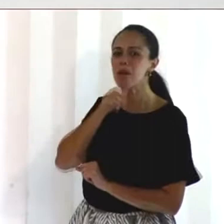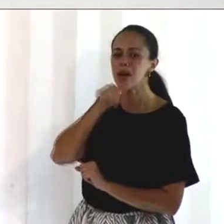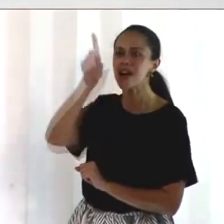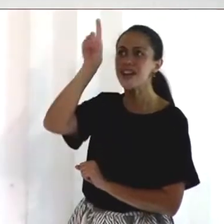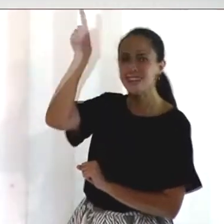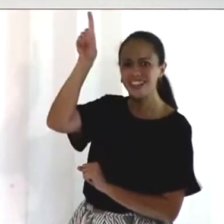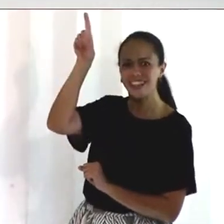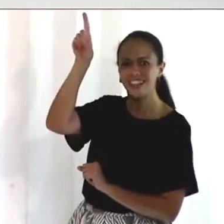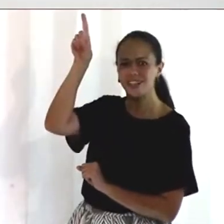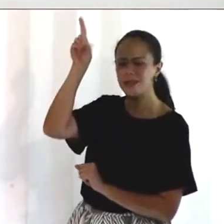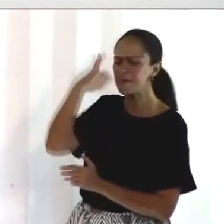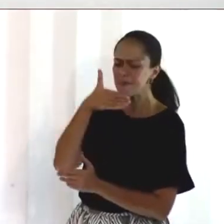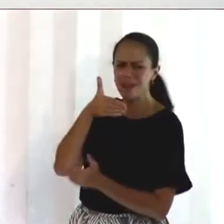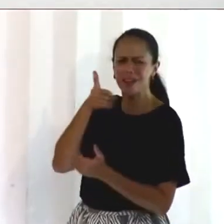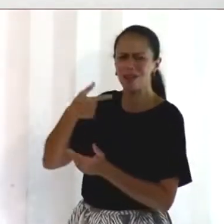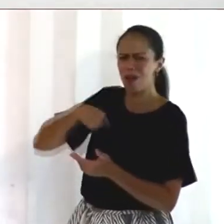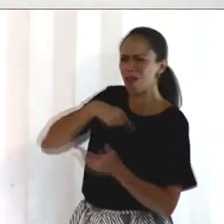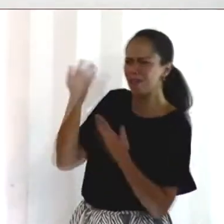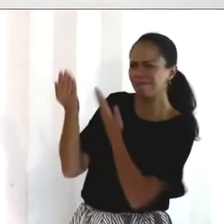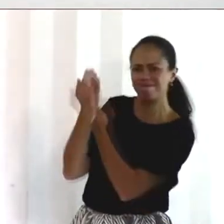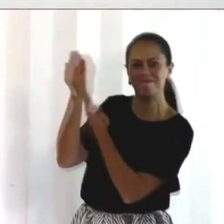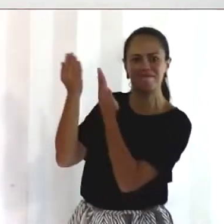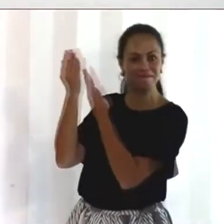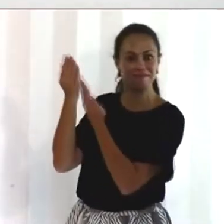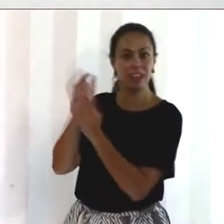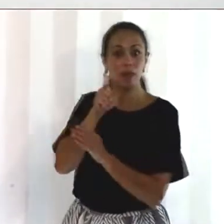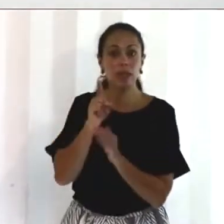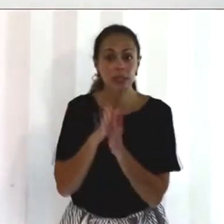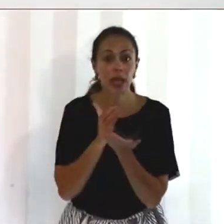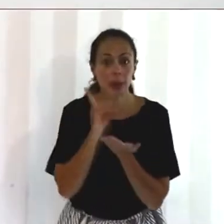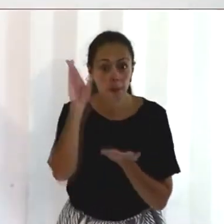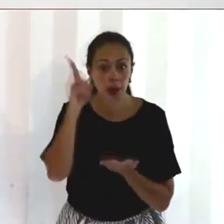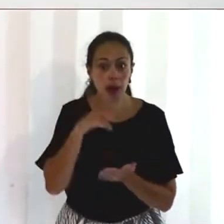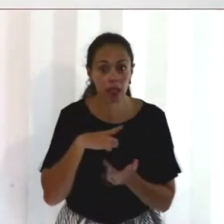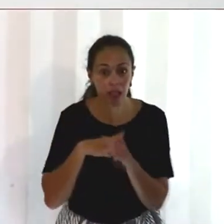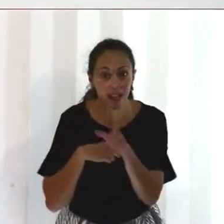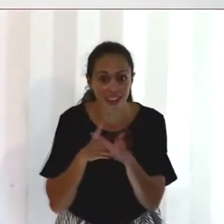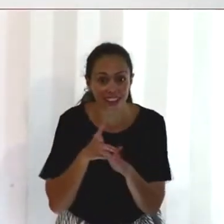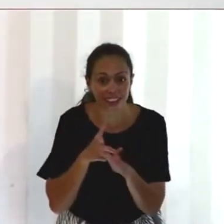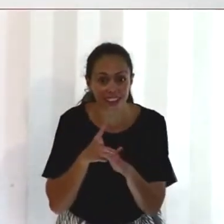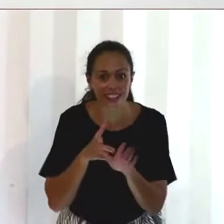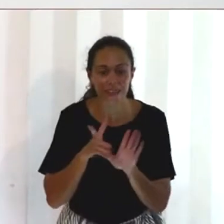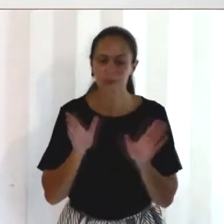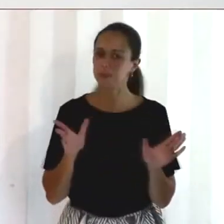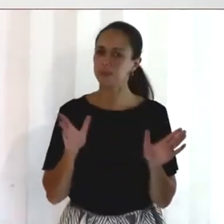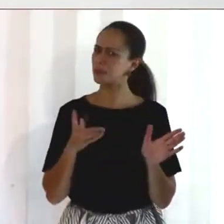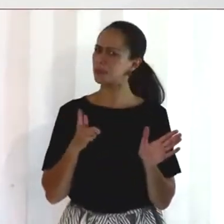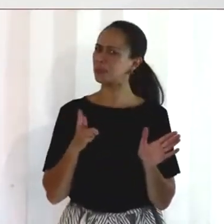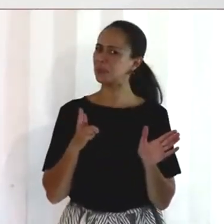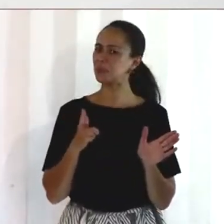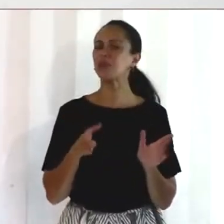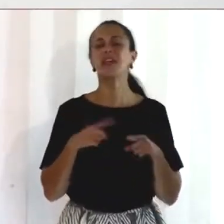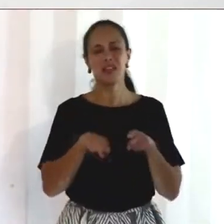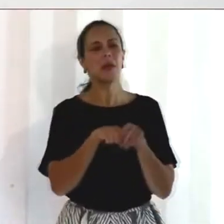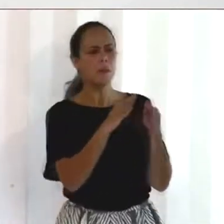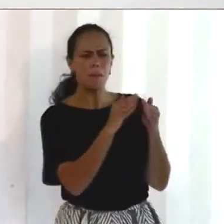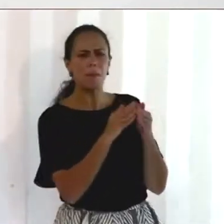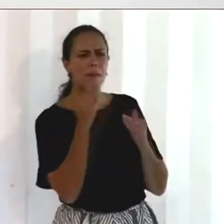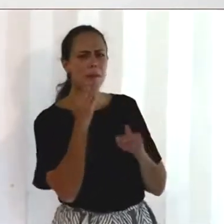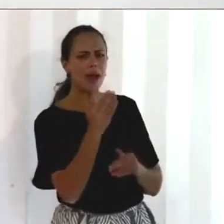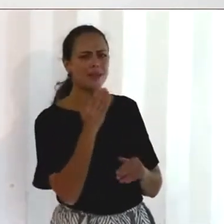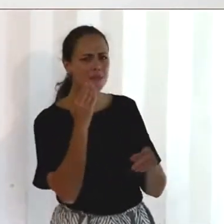não tem a sua Bíblia em casa, peça, tenho certeza que seu pai e sua mãe lhe darão,